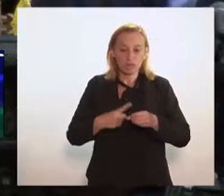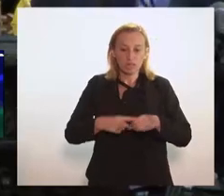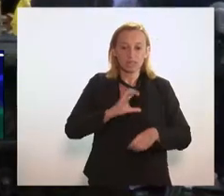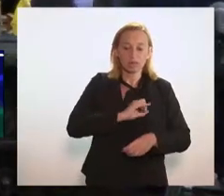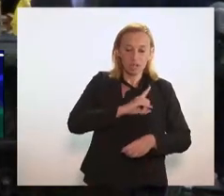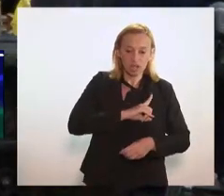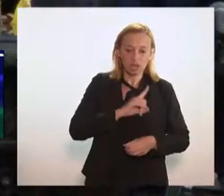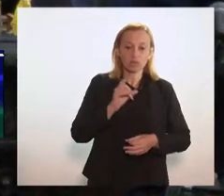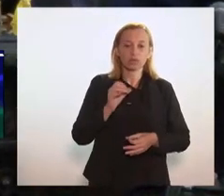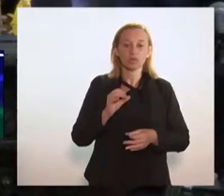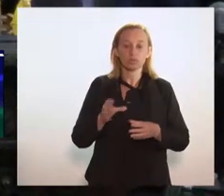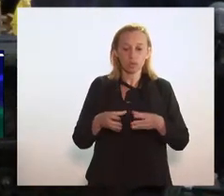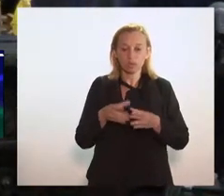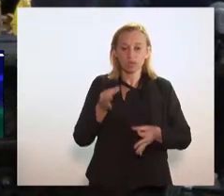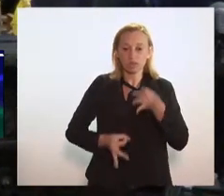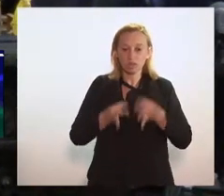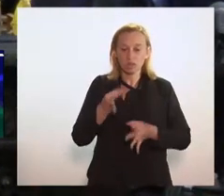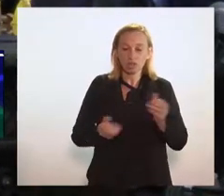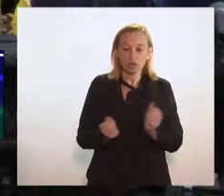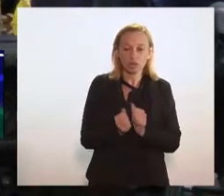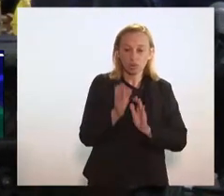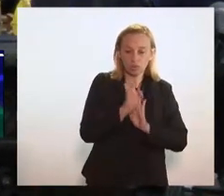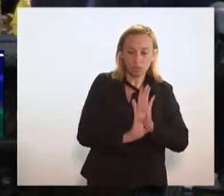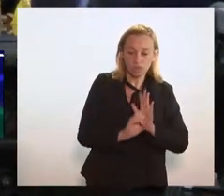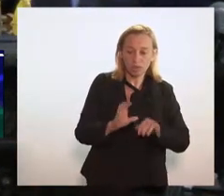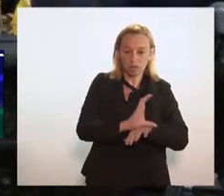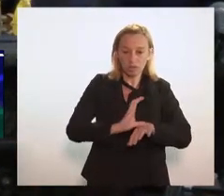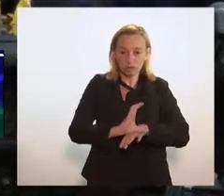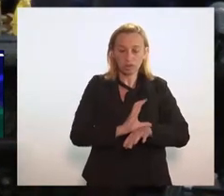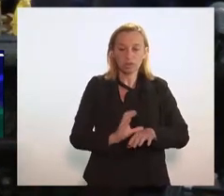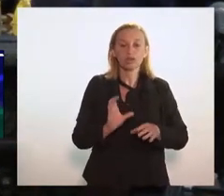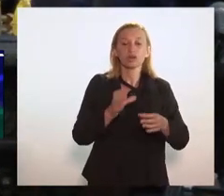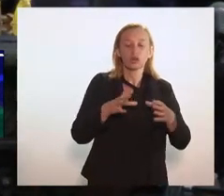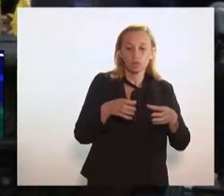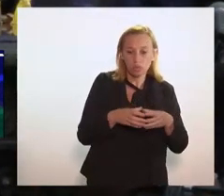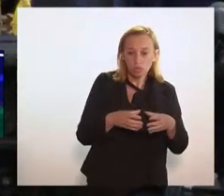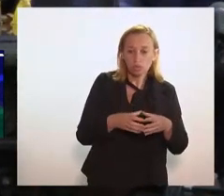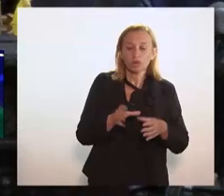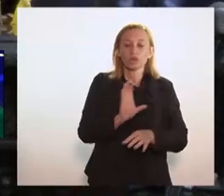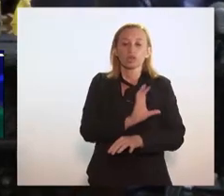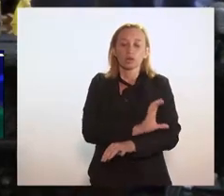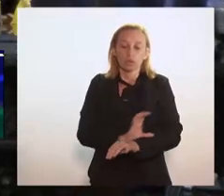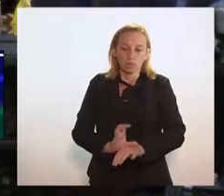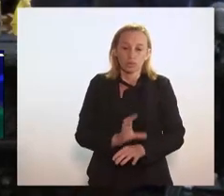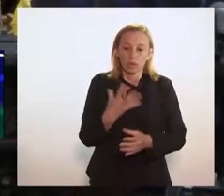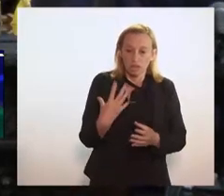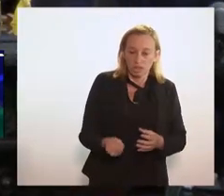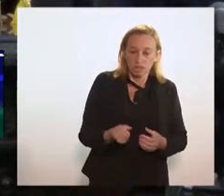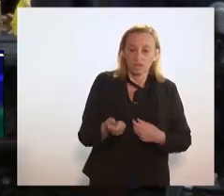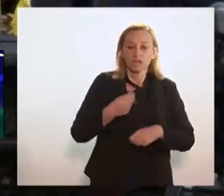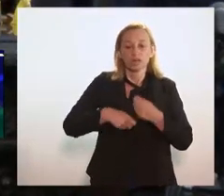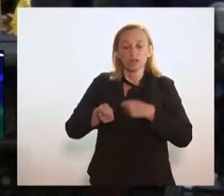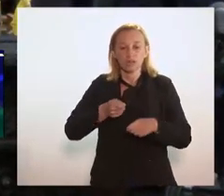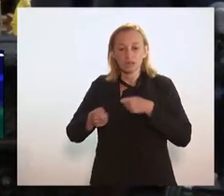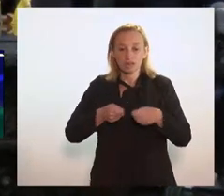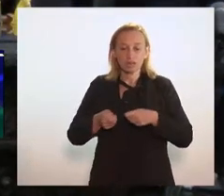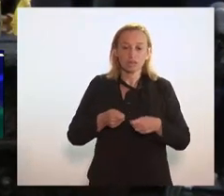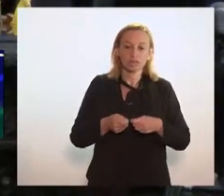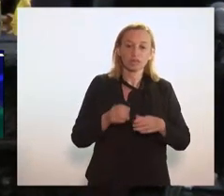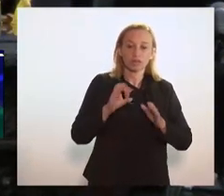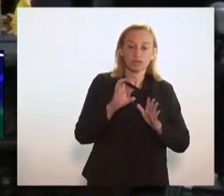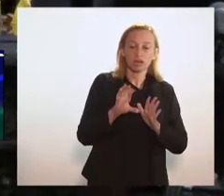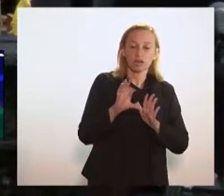Comissão de Constituição e Justiça pela condicionalidade com emenda de cultura favorável de orçamento, finanças, fiscalização financeira e controle favorável com a emenda da